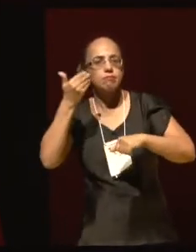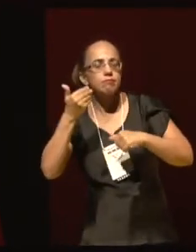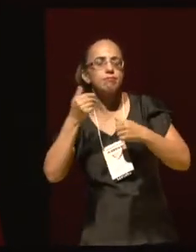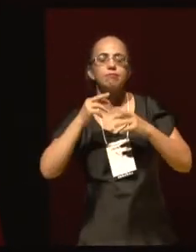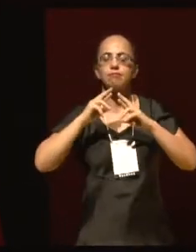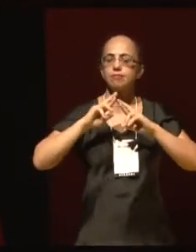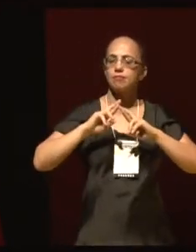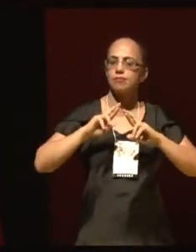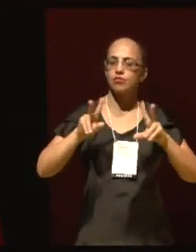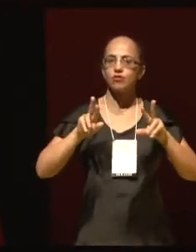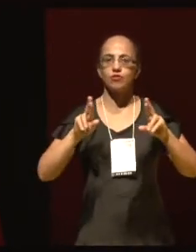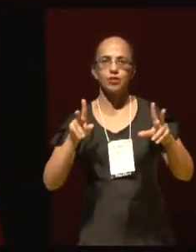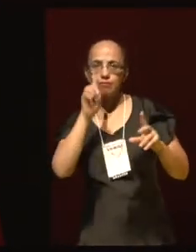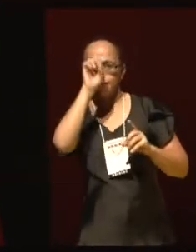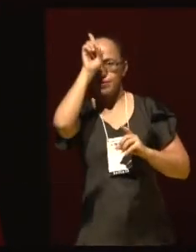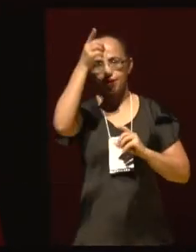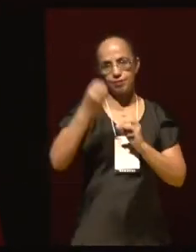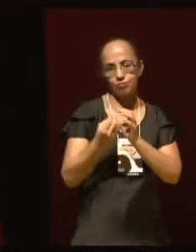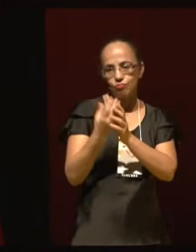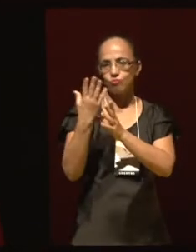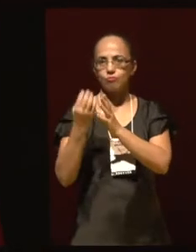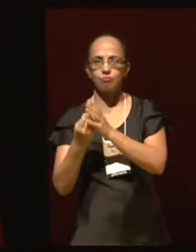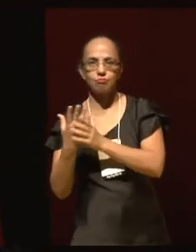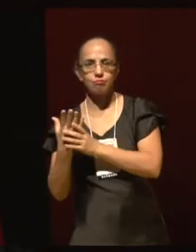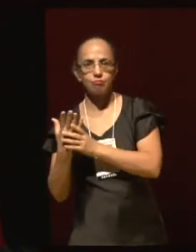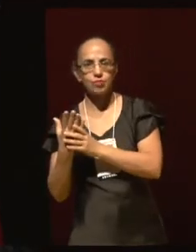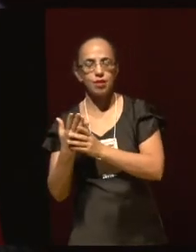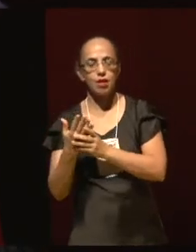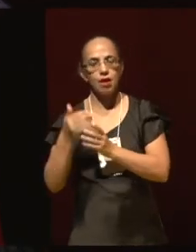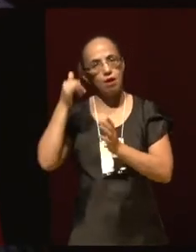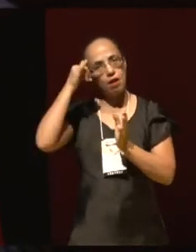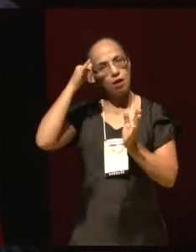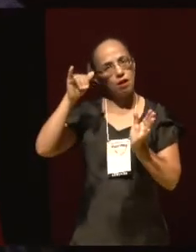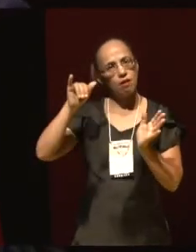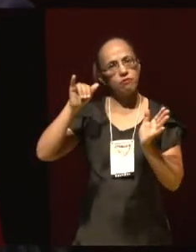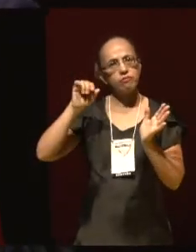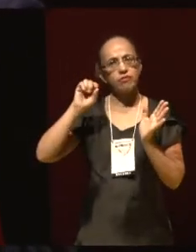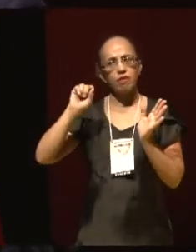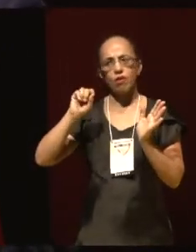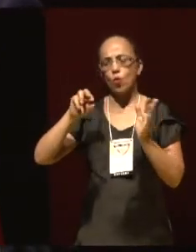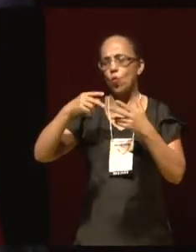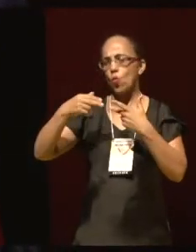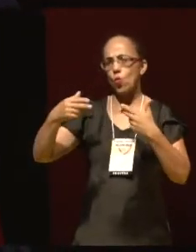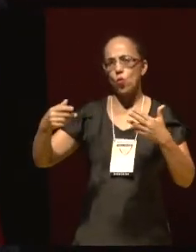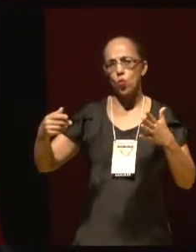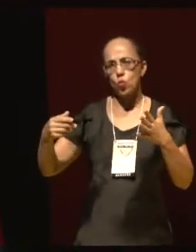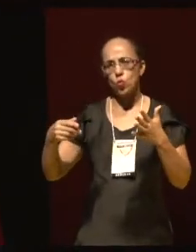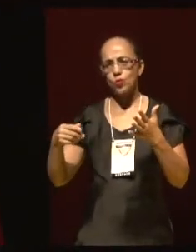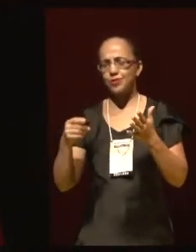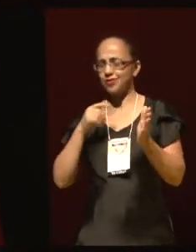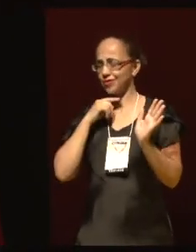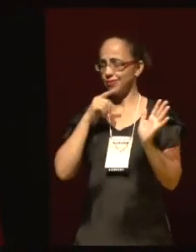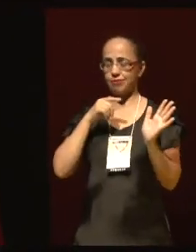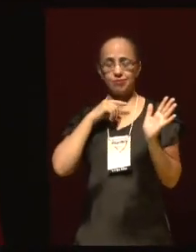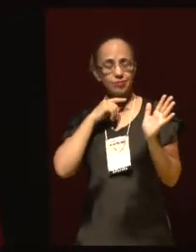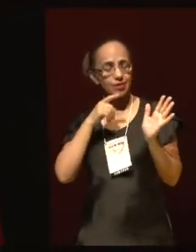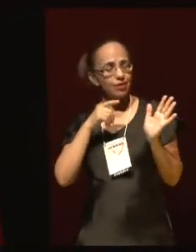natural. E limitando aquelas coisas que ainda não podem fazer.